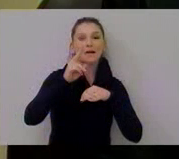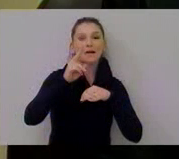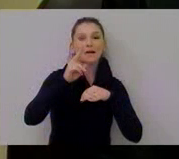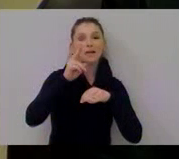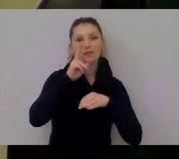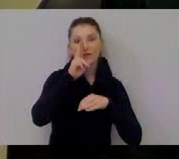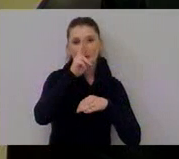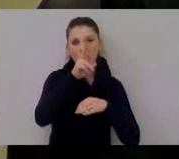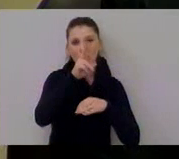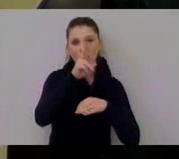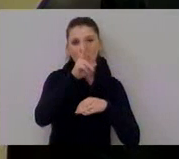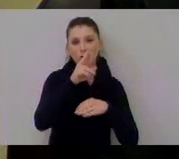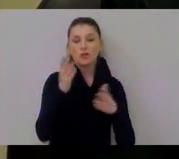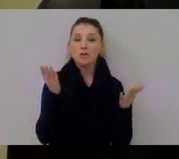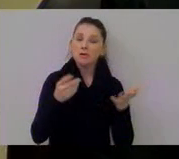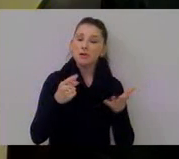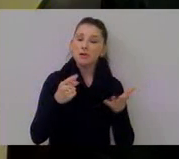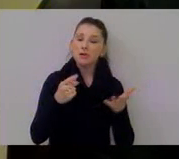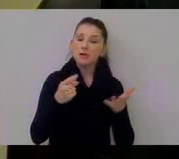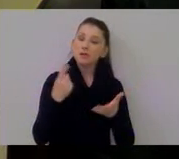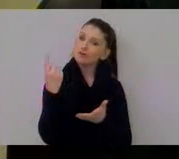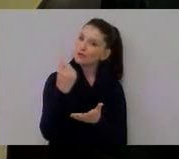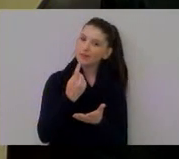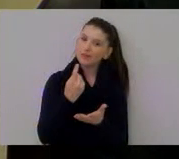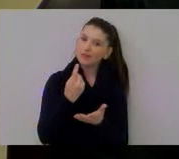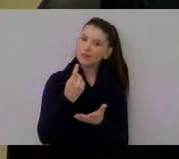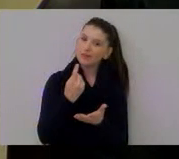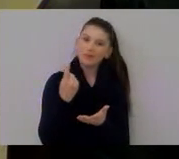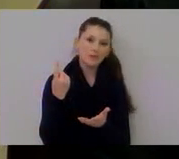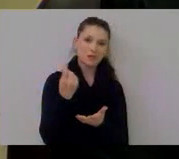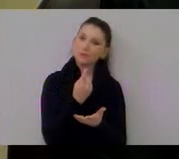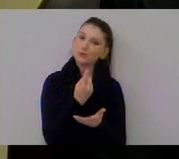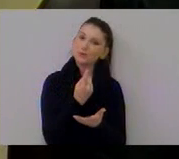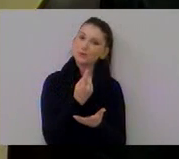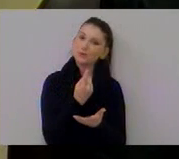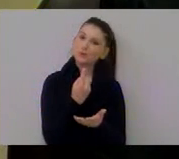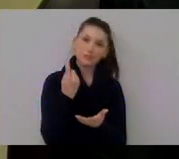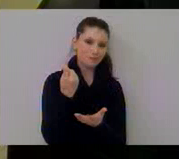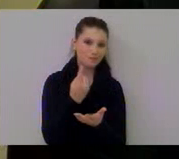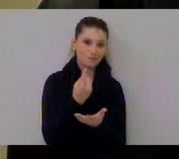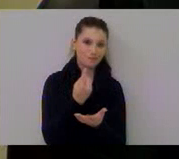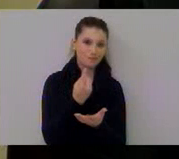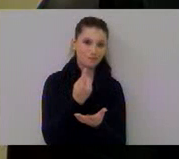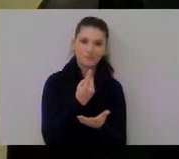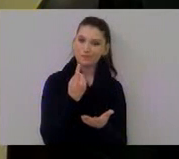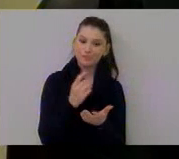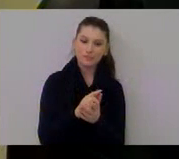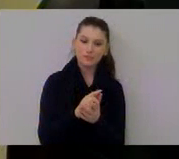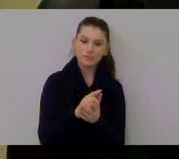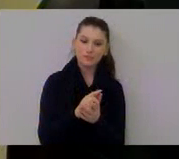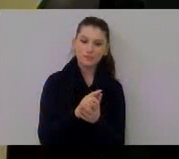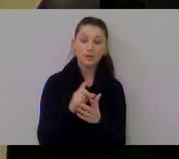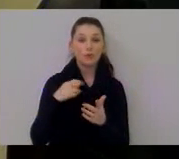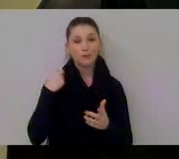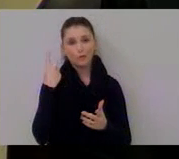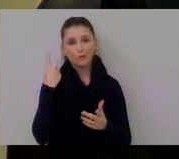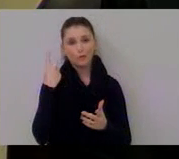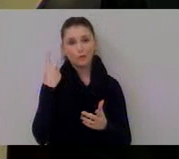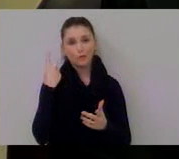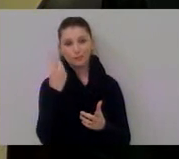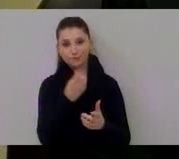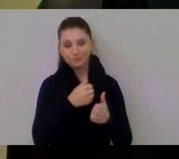vamos conseguir. Nós precisamos, caros amigos,